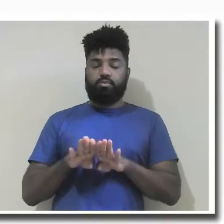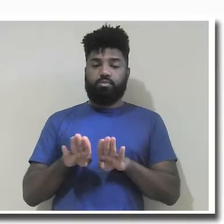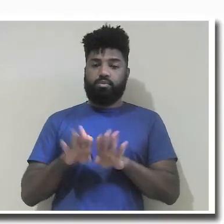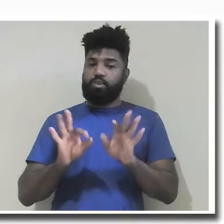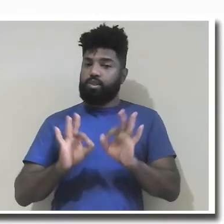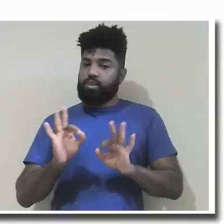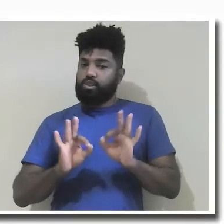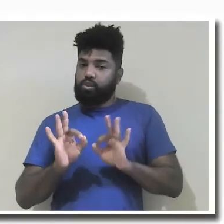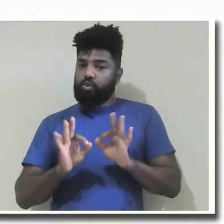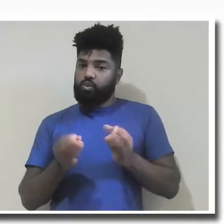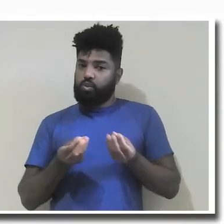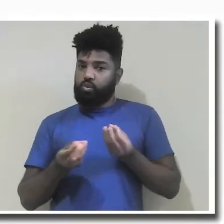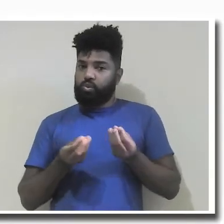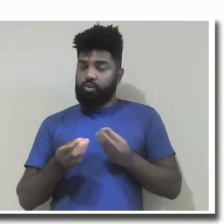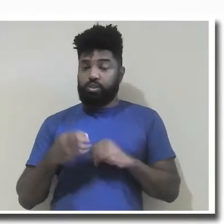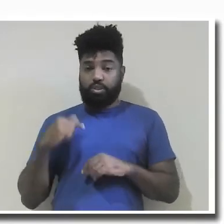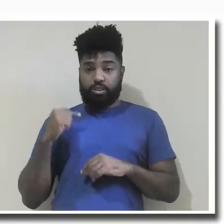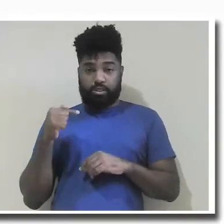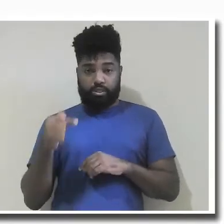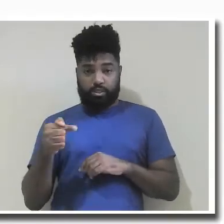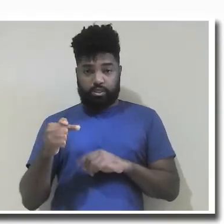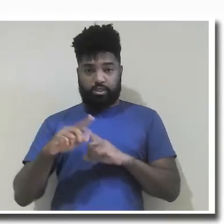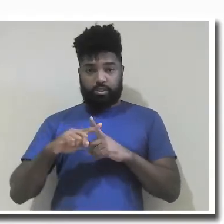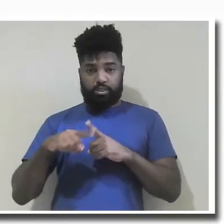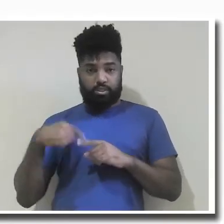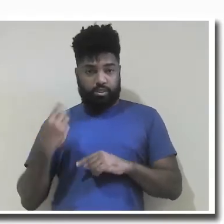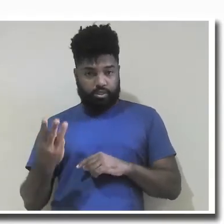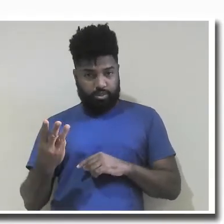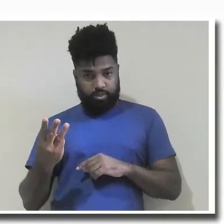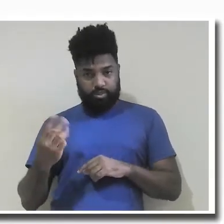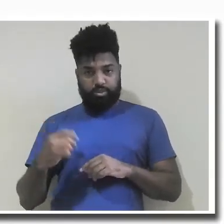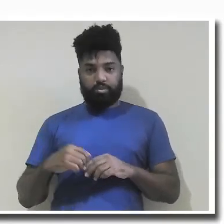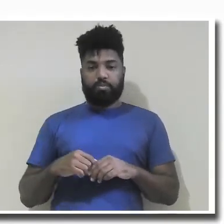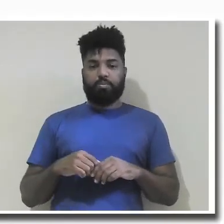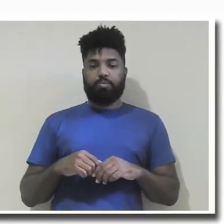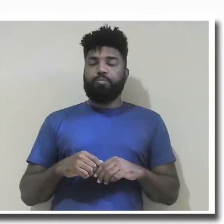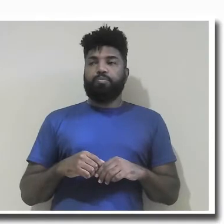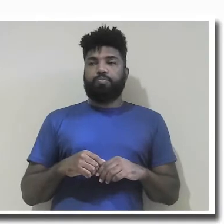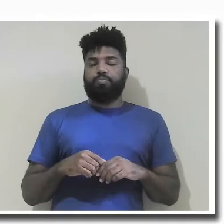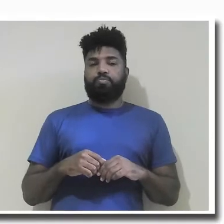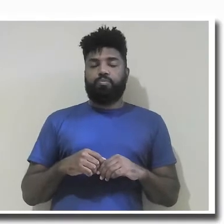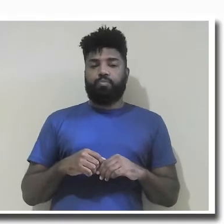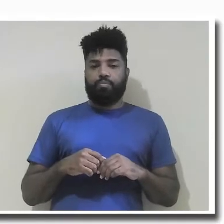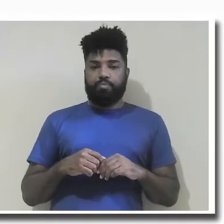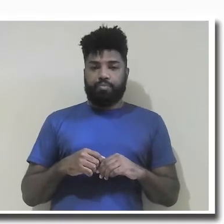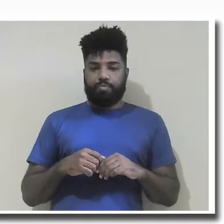escrito como 7 vezes 3.